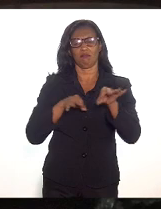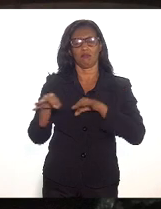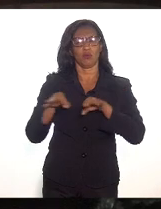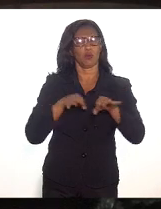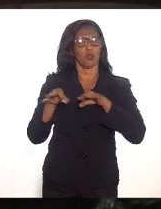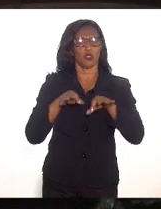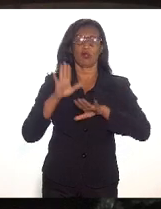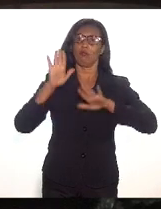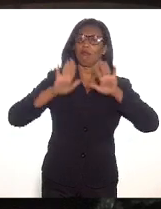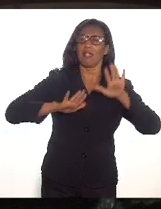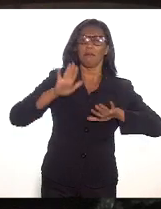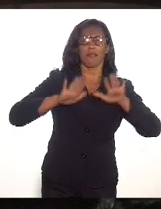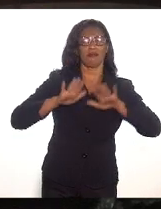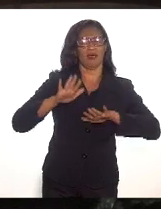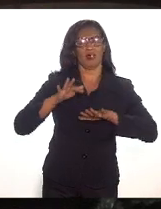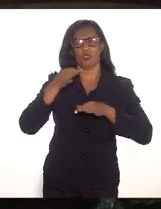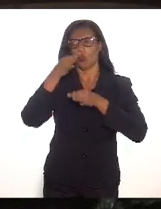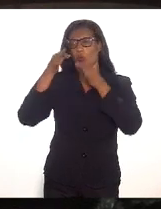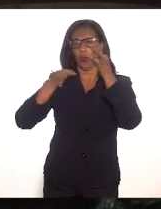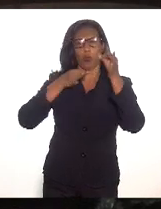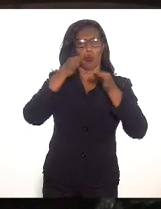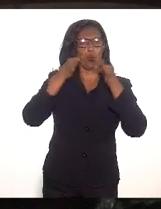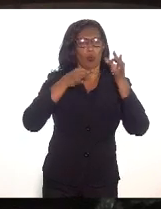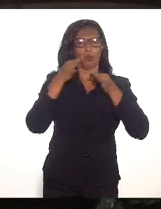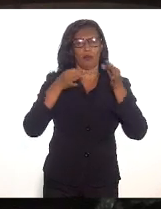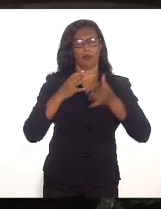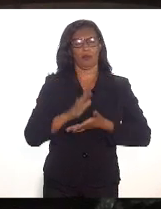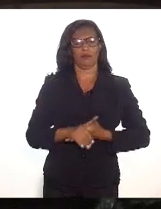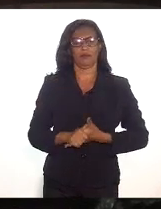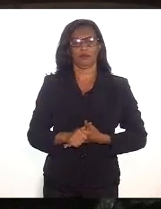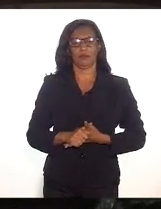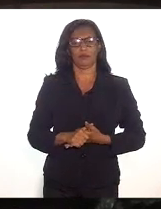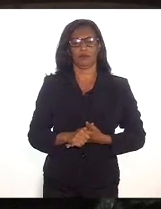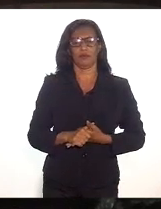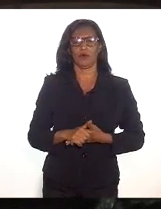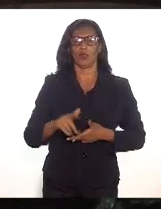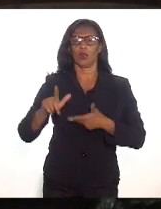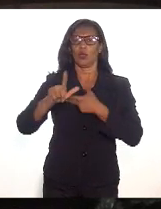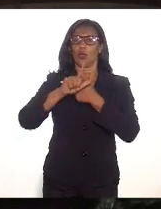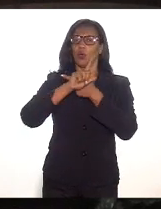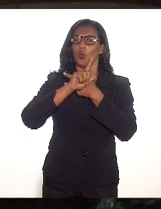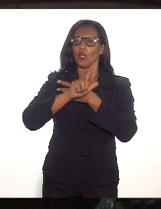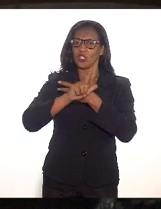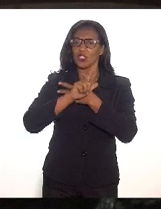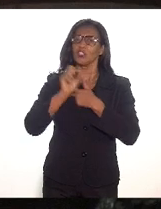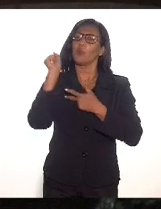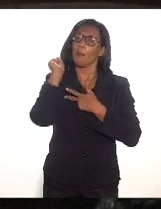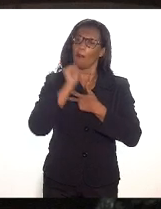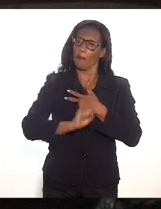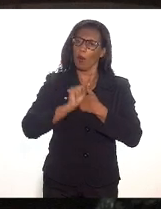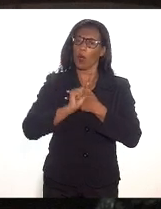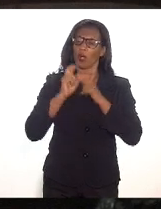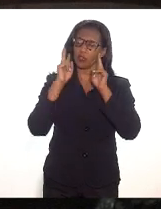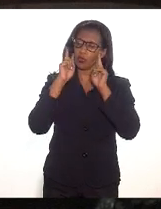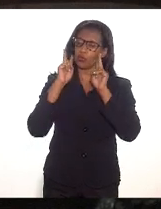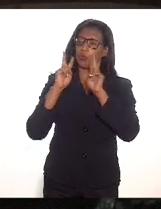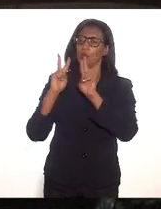das posições, ele é bastante genuíno. O legislativo pode, sim, ao olhar